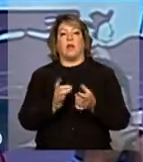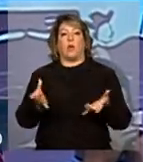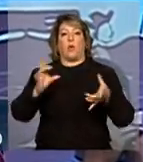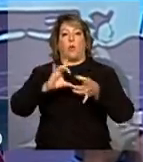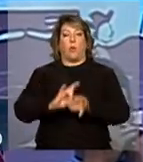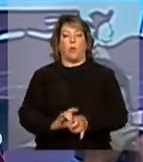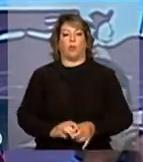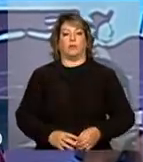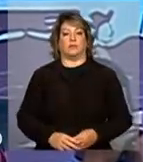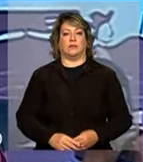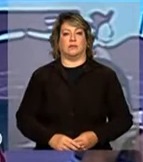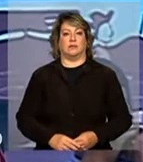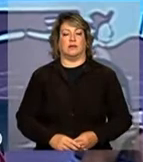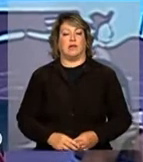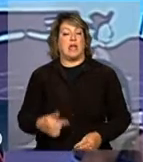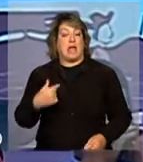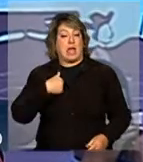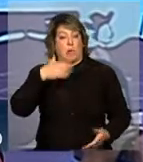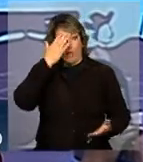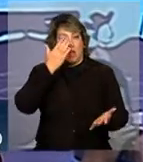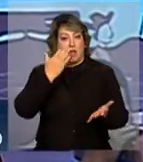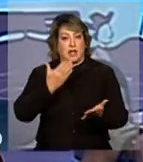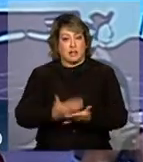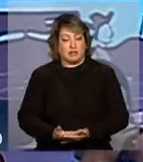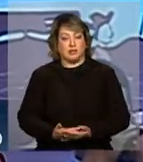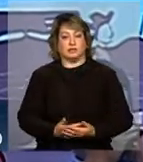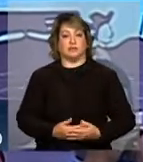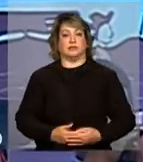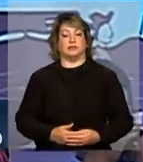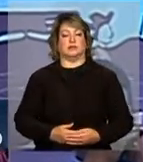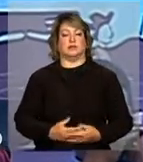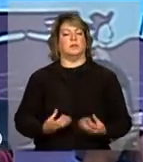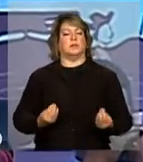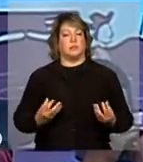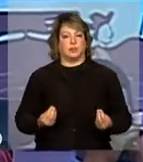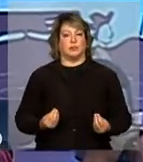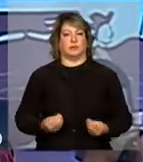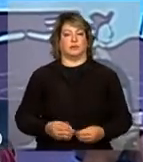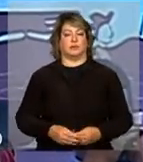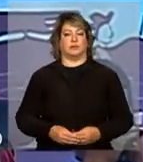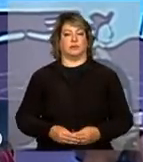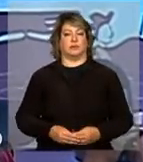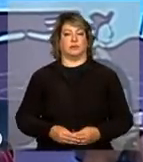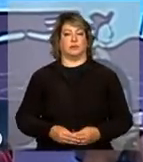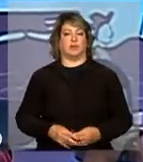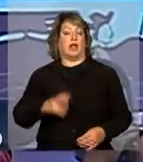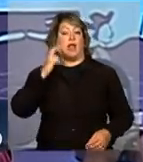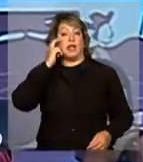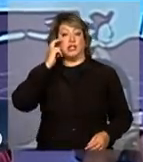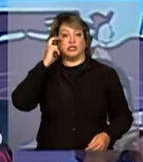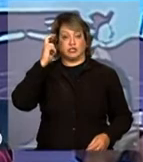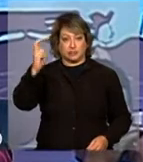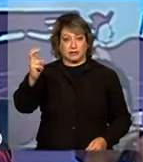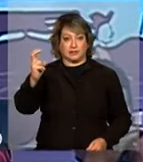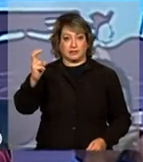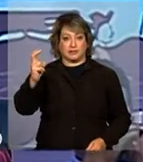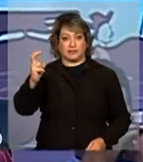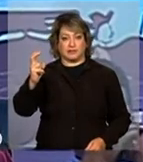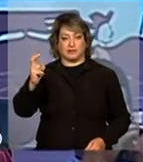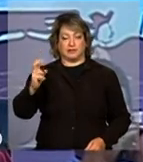coligações. Eu acredito muito na inteligência,